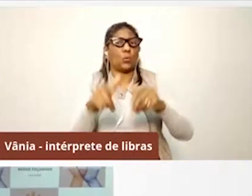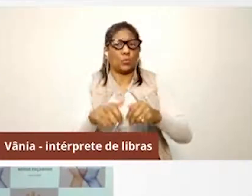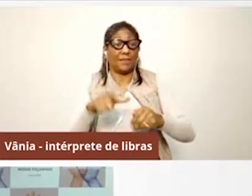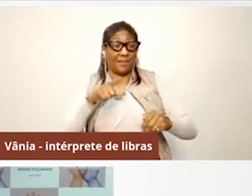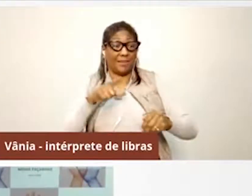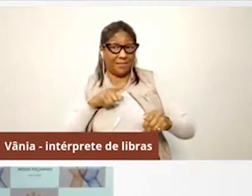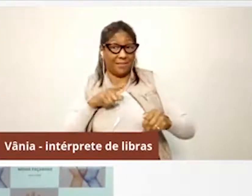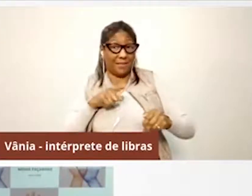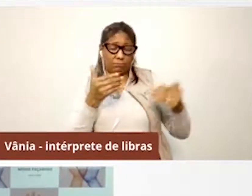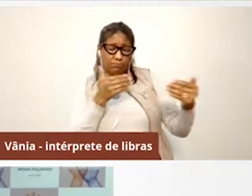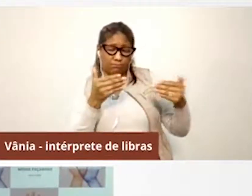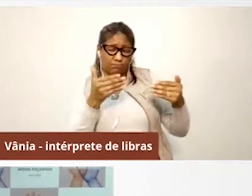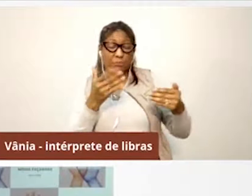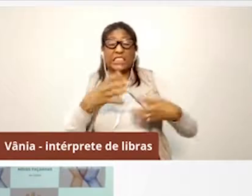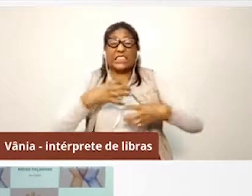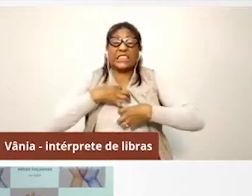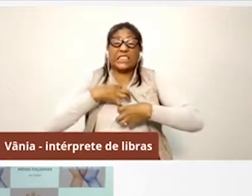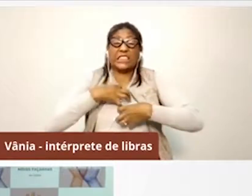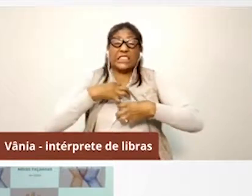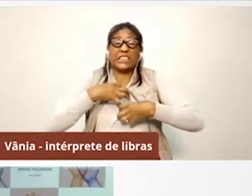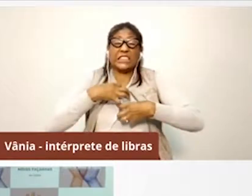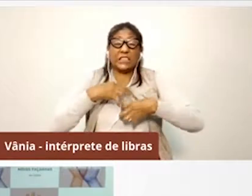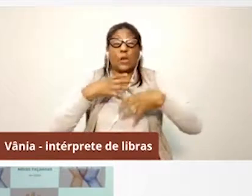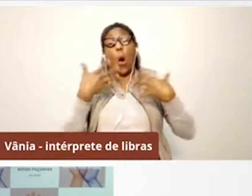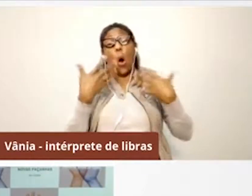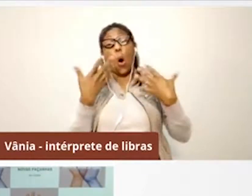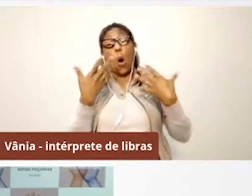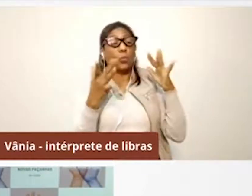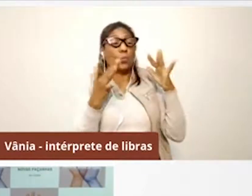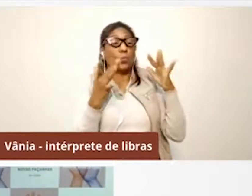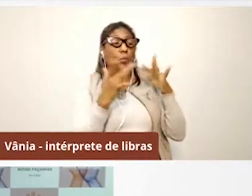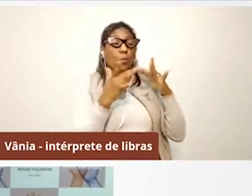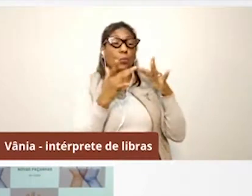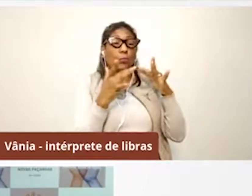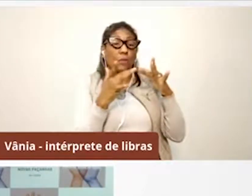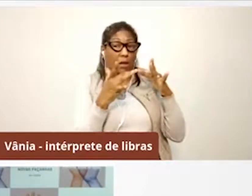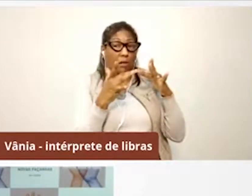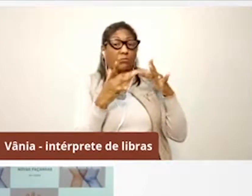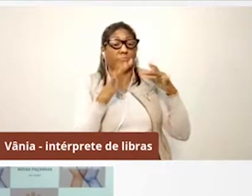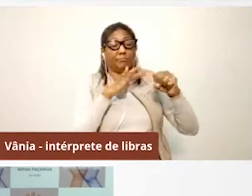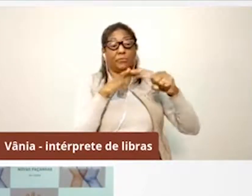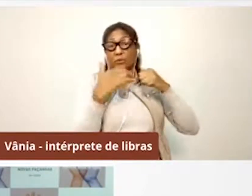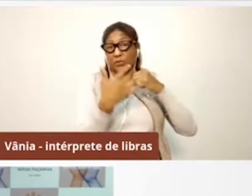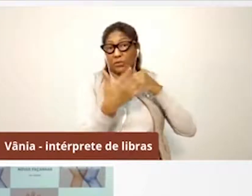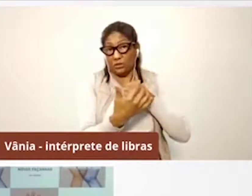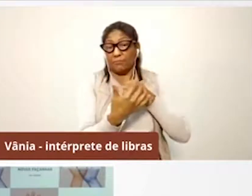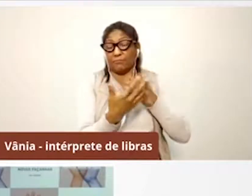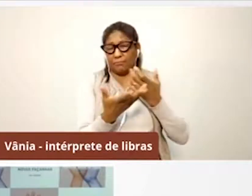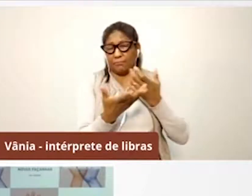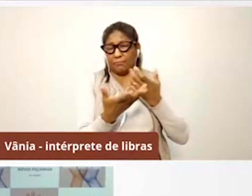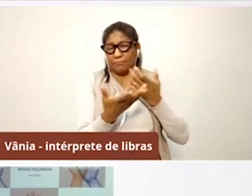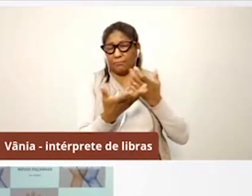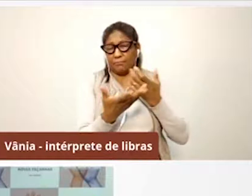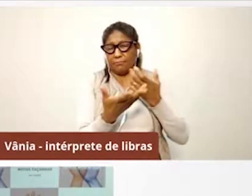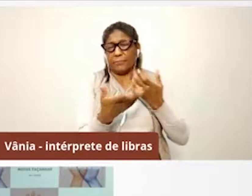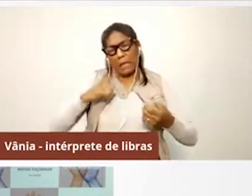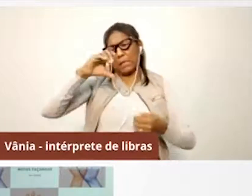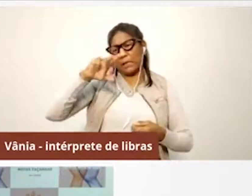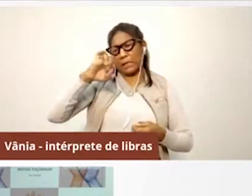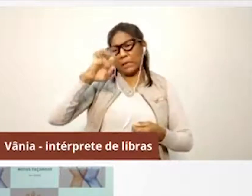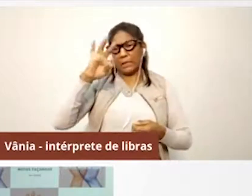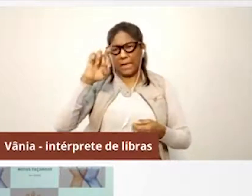os critérios. Mas para que o projeto alcance os seus objetivos, nós o